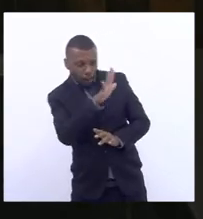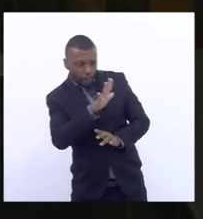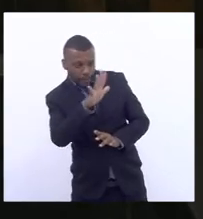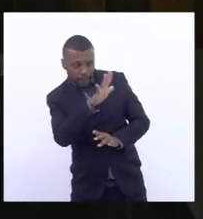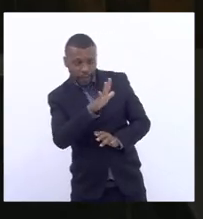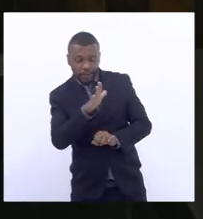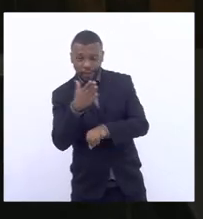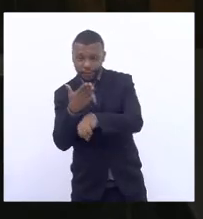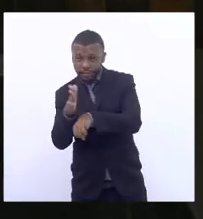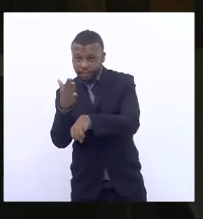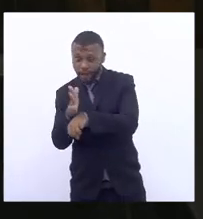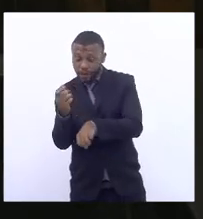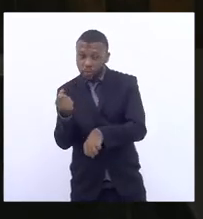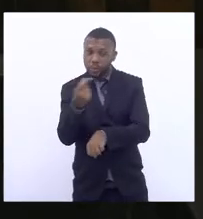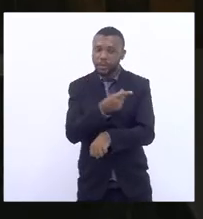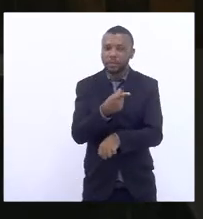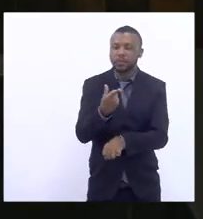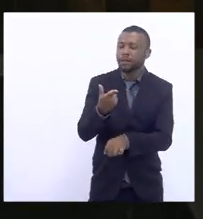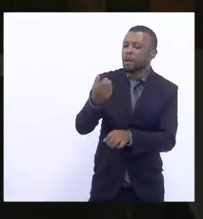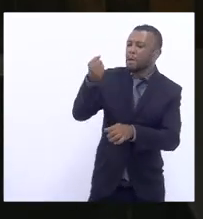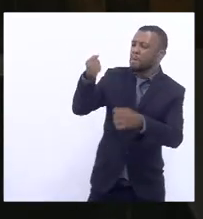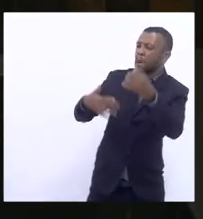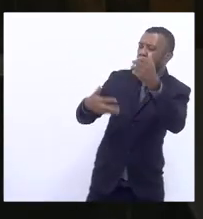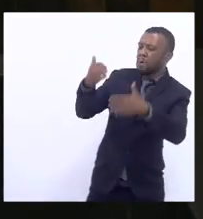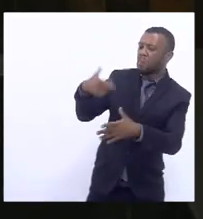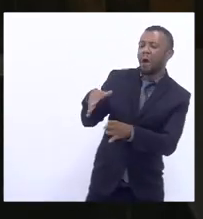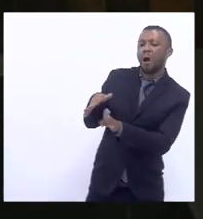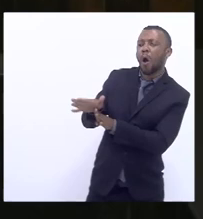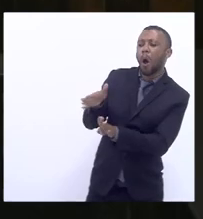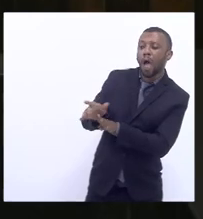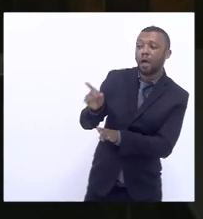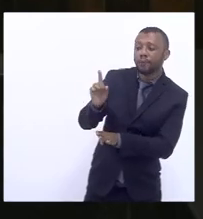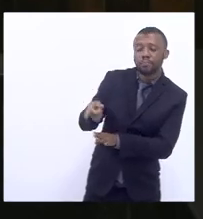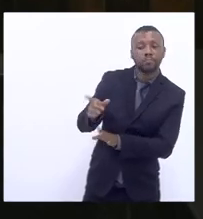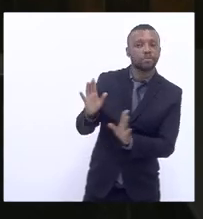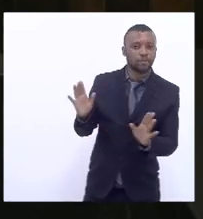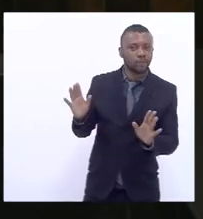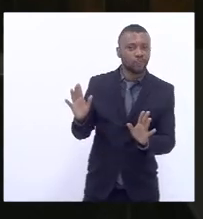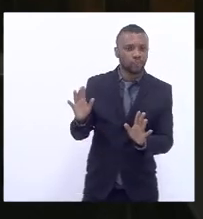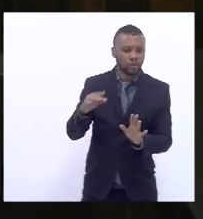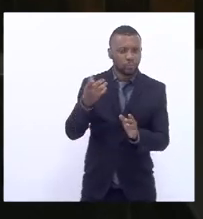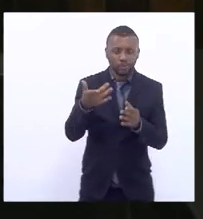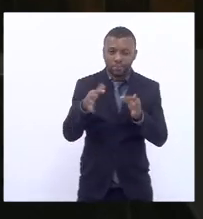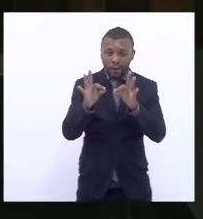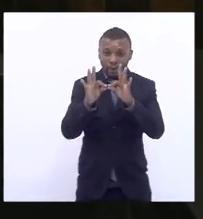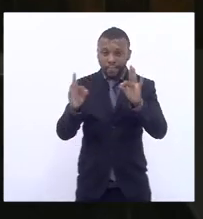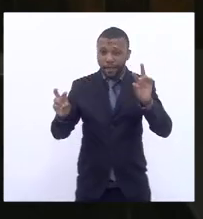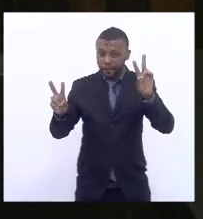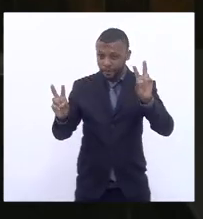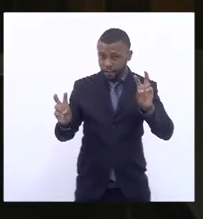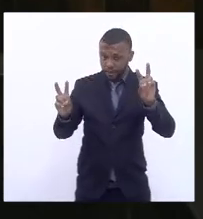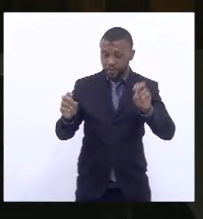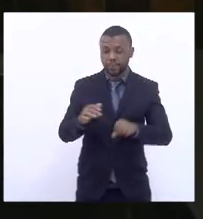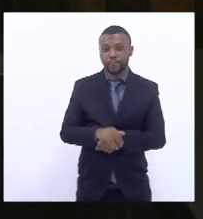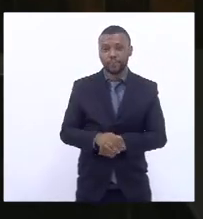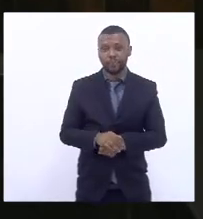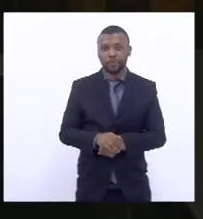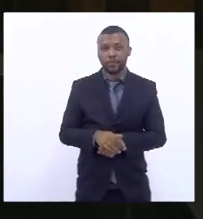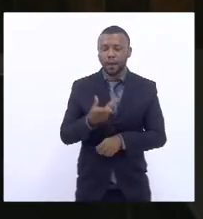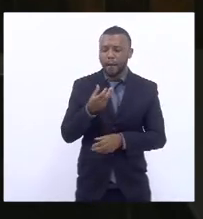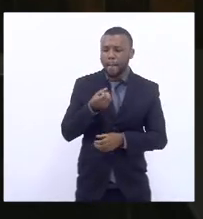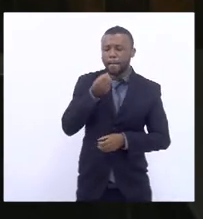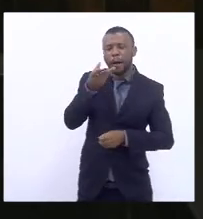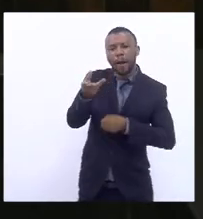faz, o que deve ser feito, né? Porque o exemplo, como diz aquele antigo ditado em latim, as palavras ditas ao